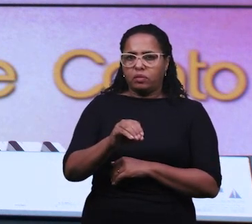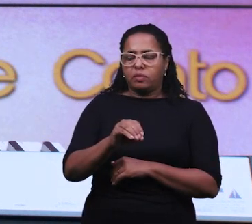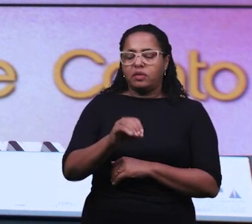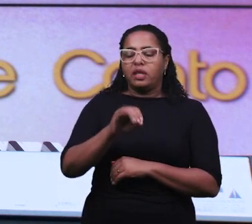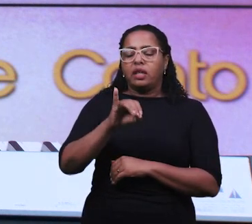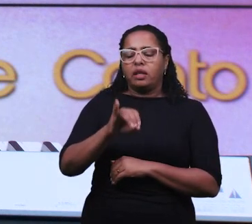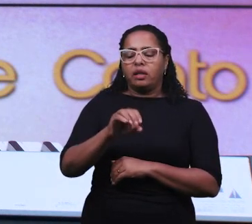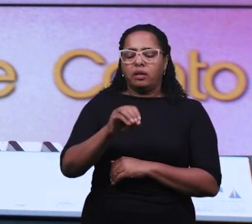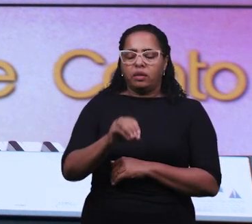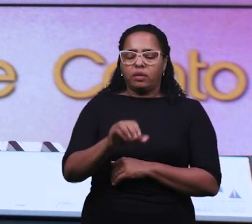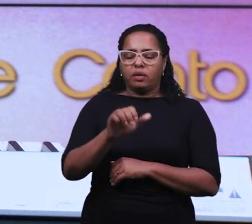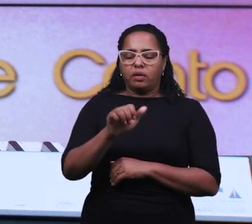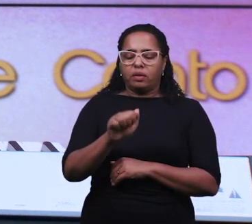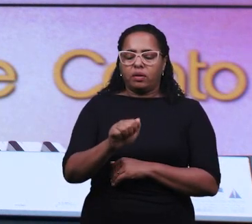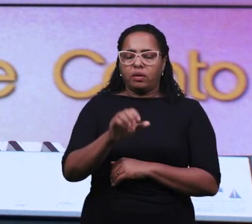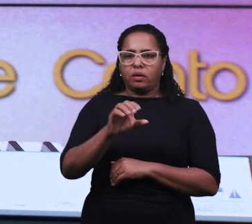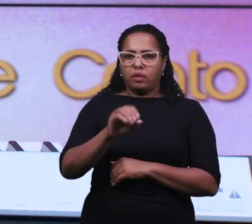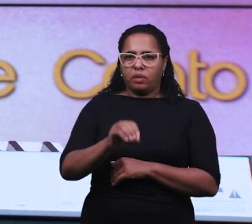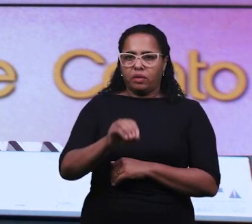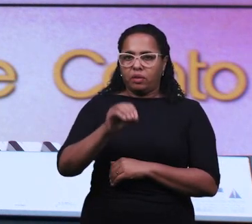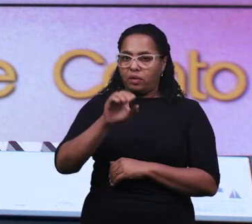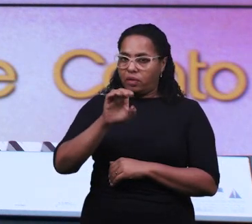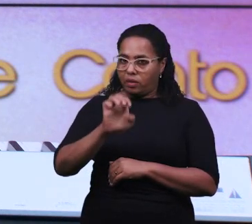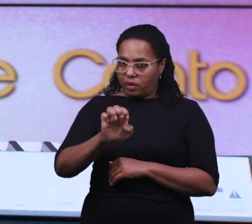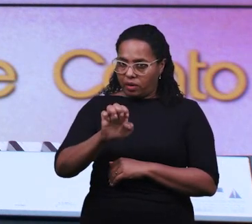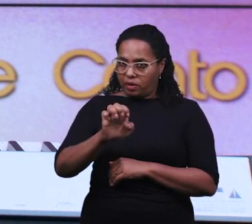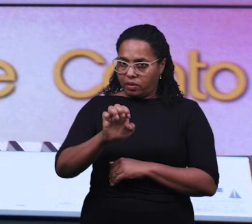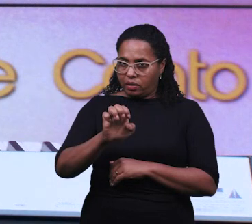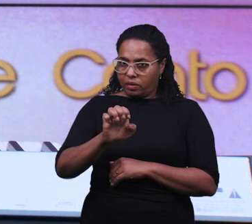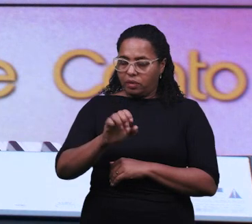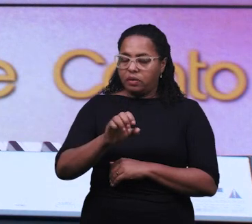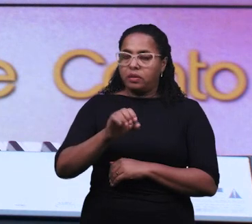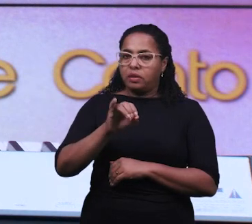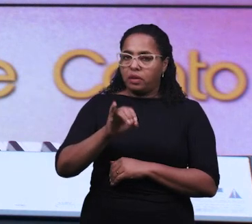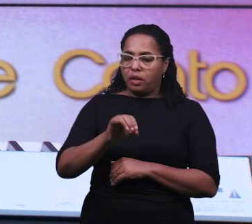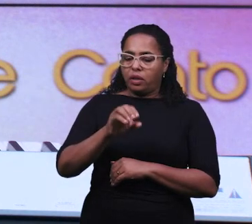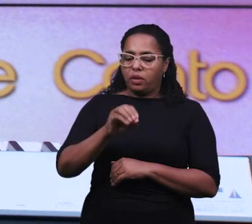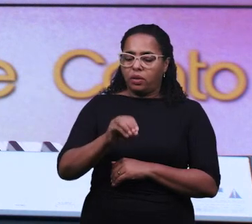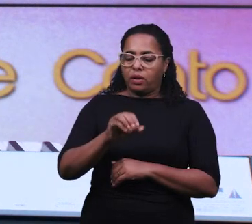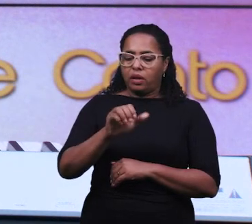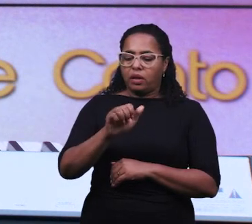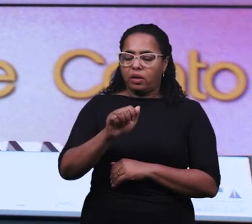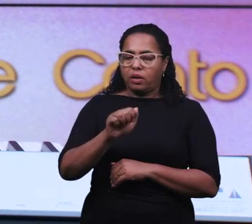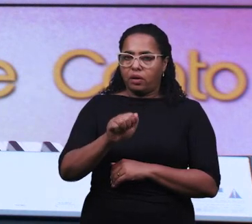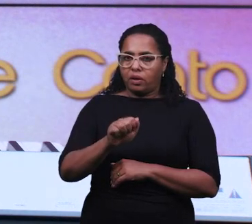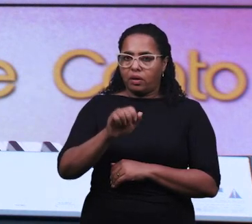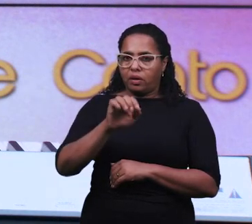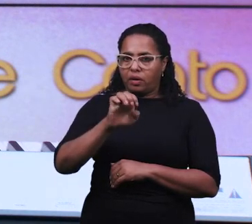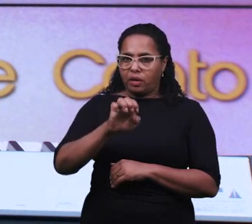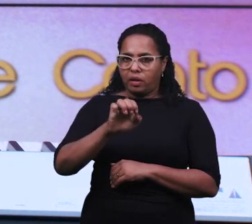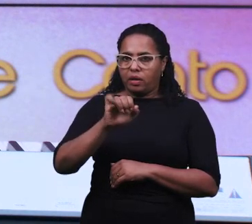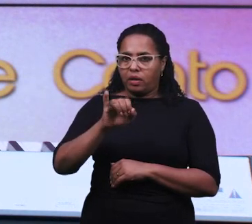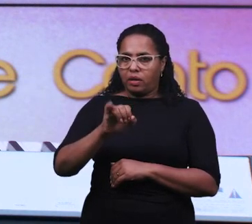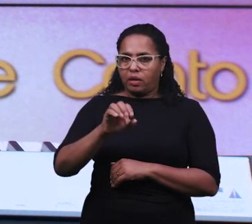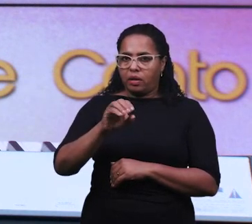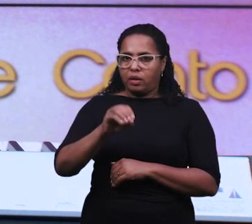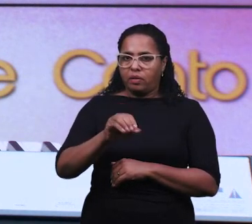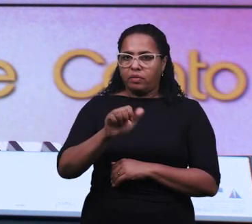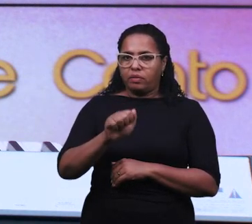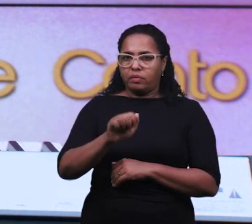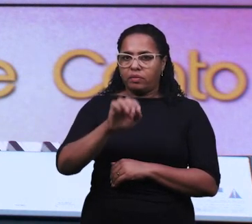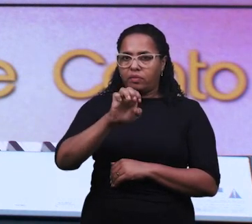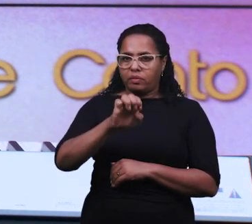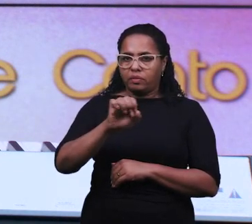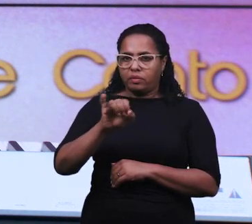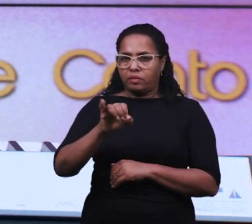O, E, I, O, A, O, E, I, O, A, O, E. Vamos no pulso, naquele primeiro pulso. I, O, A, O, E, I,